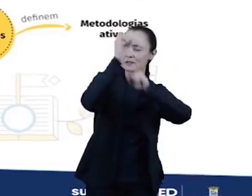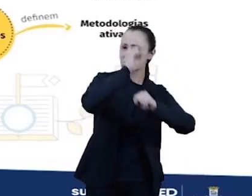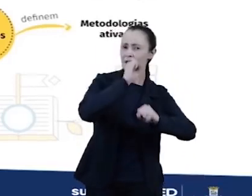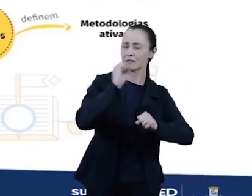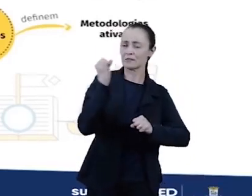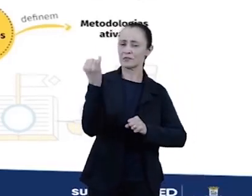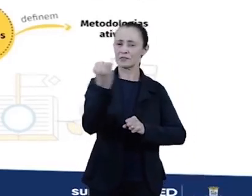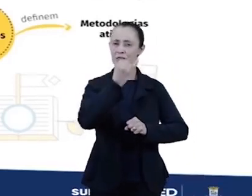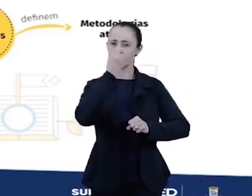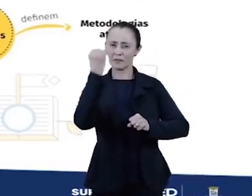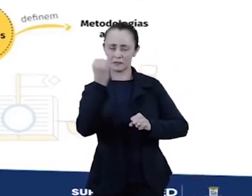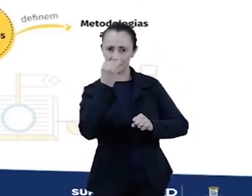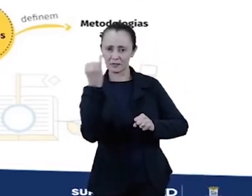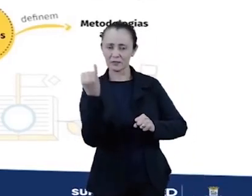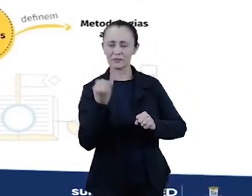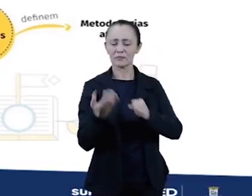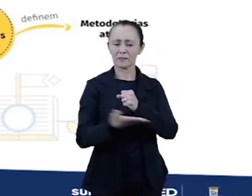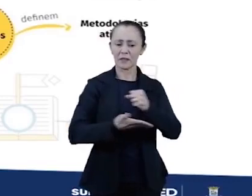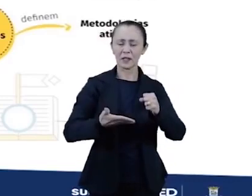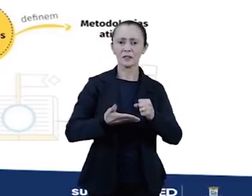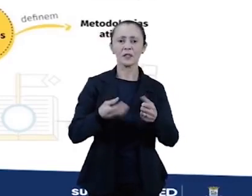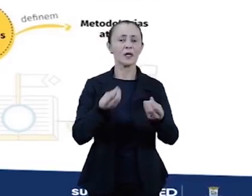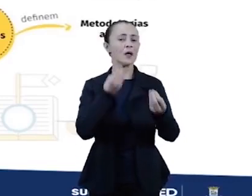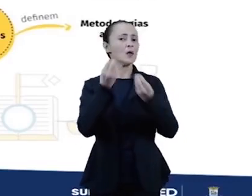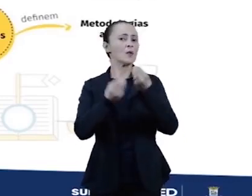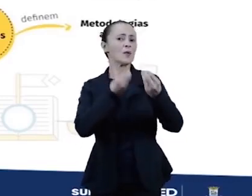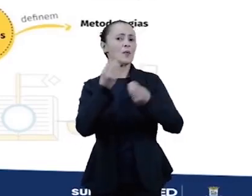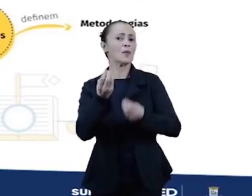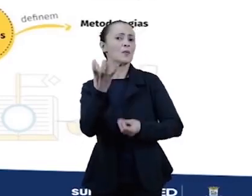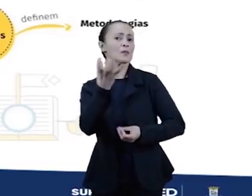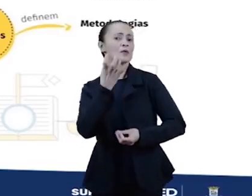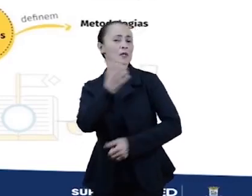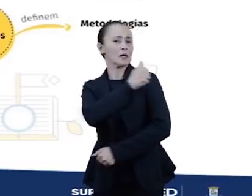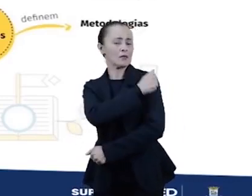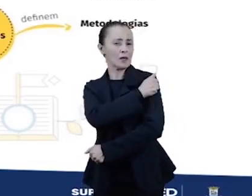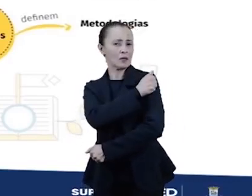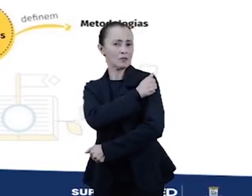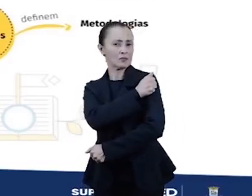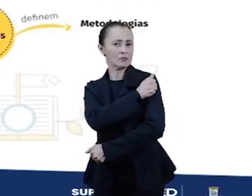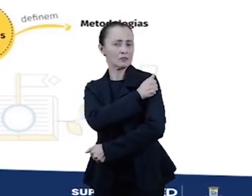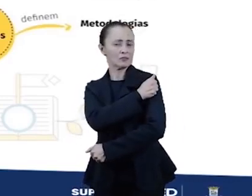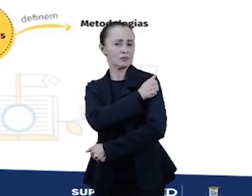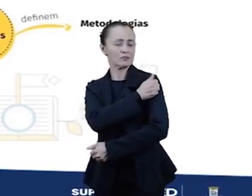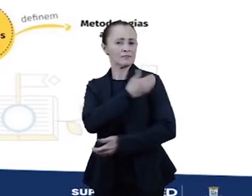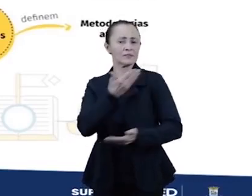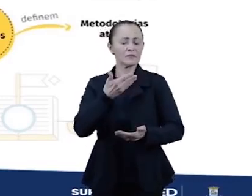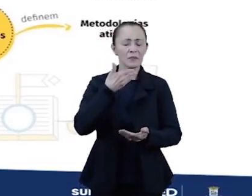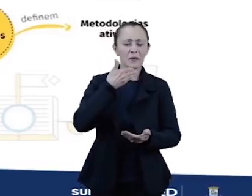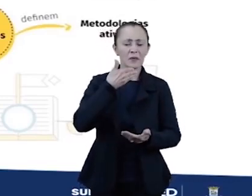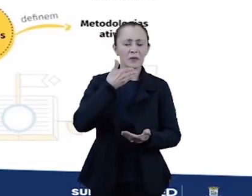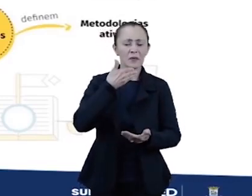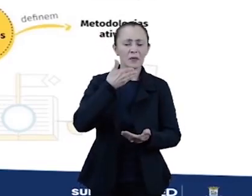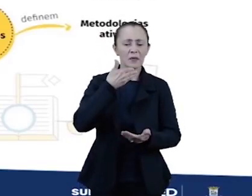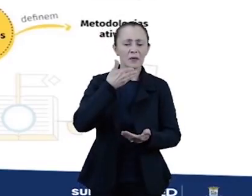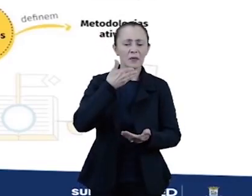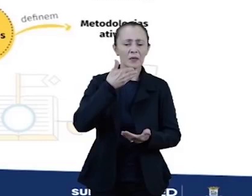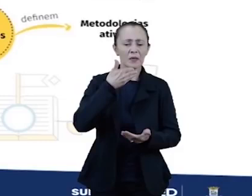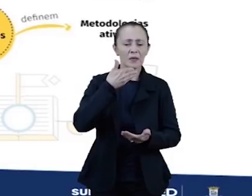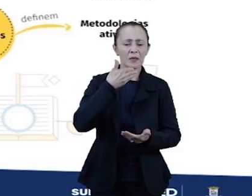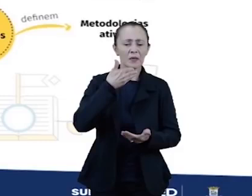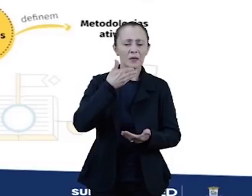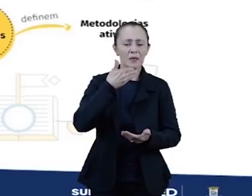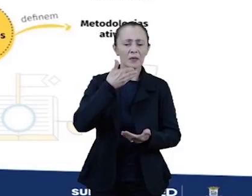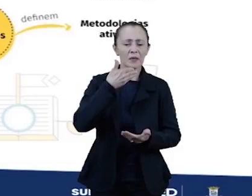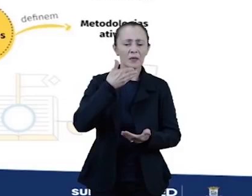o aluno que se quer, igualdade e qualidade, que são necessários